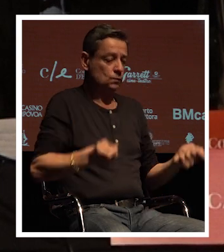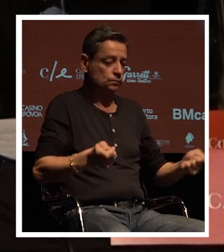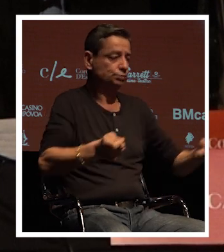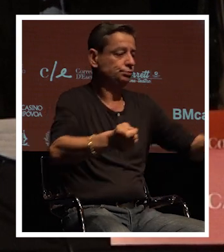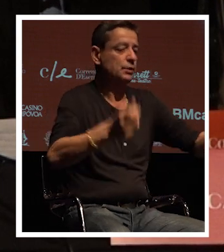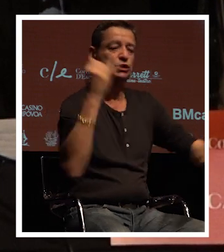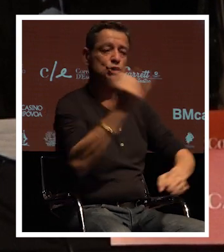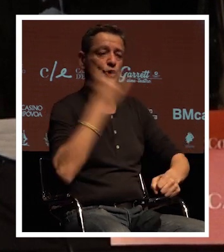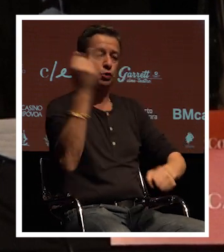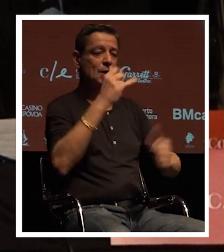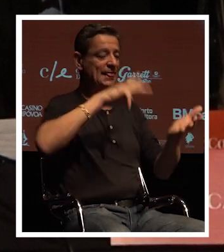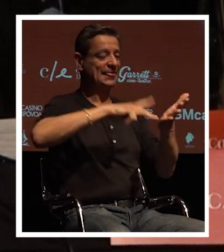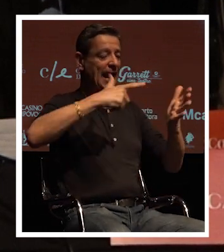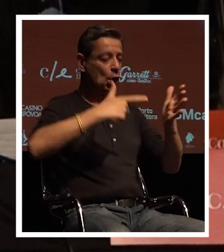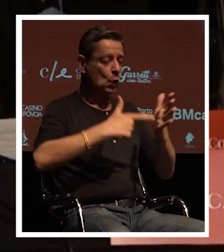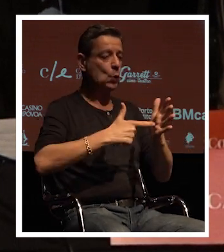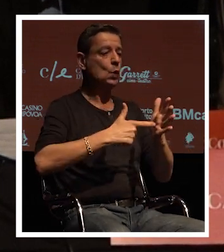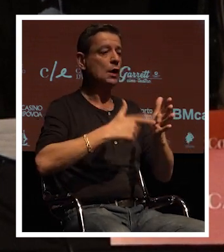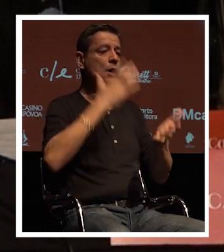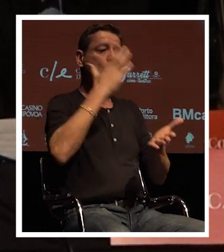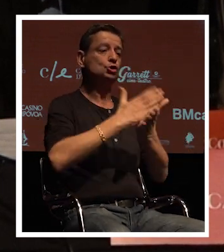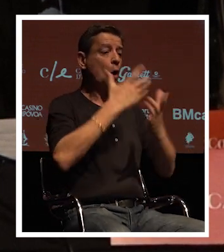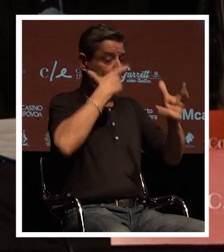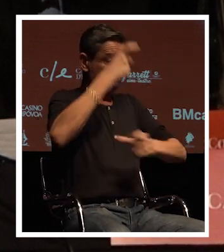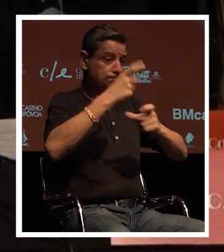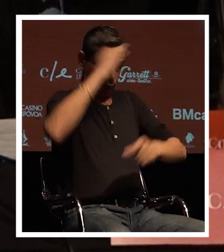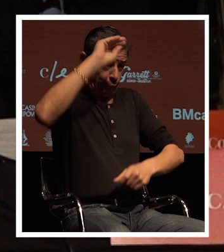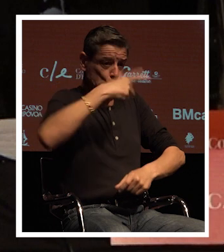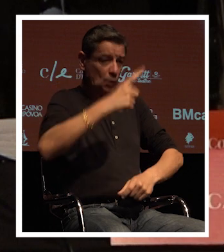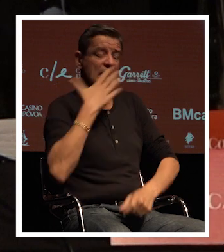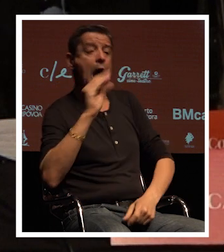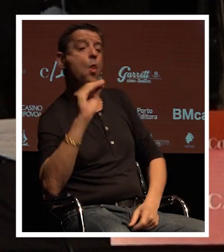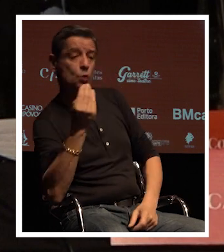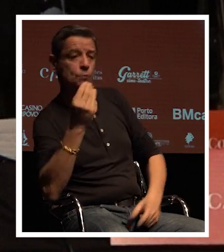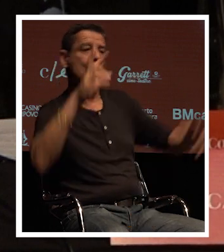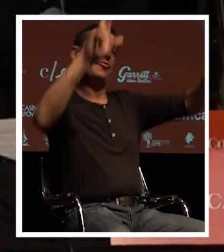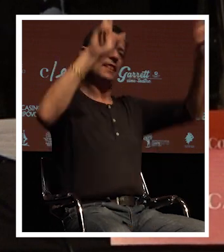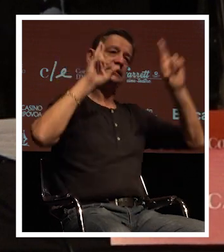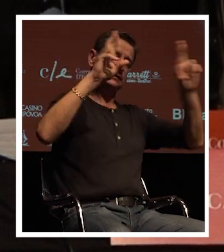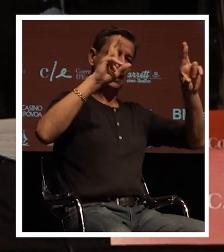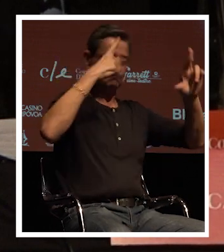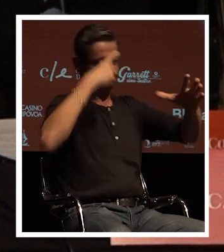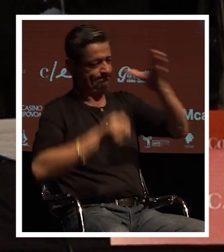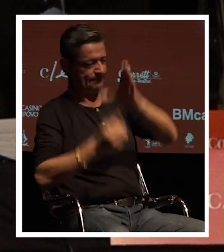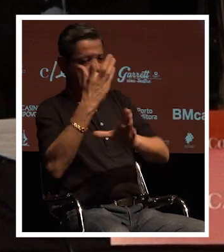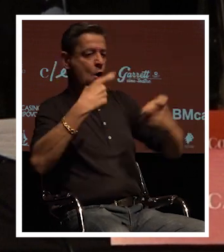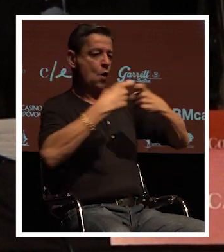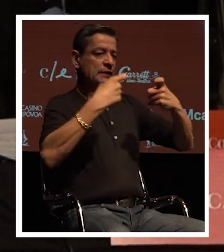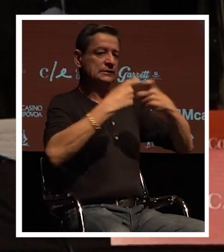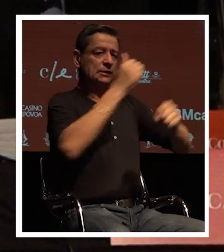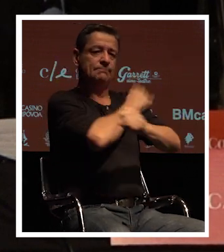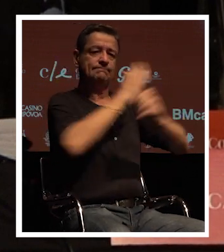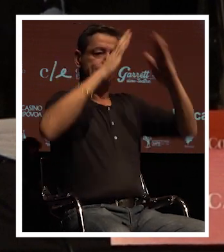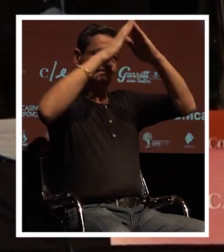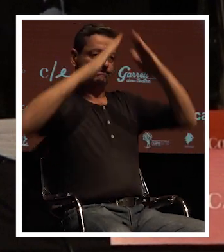porta do Instituto Superior técnico se só lá havia professores e alunos porque desejava tanto A Criada dos vizinhos criada